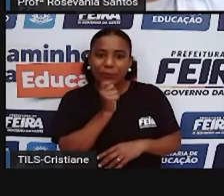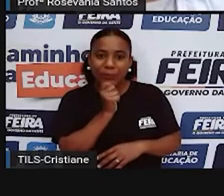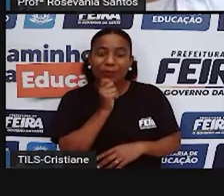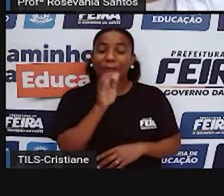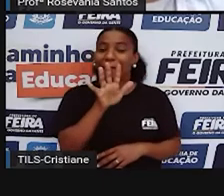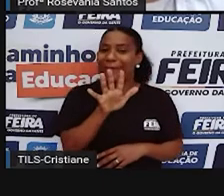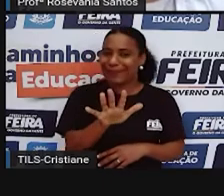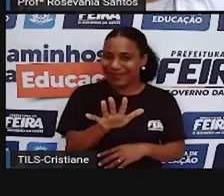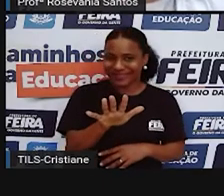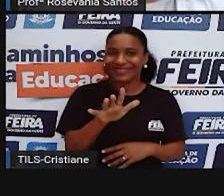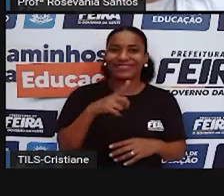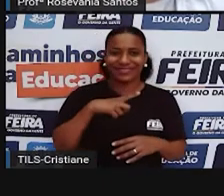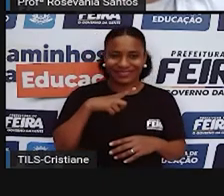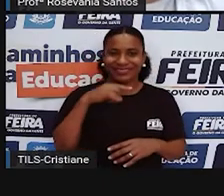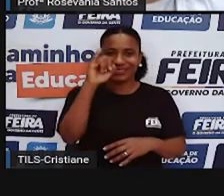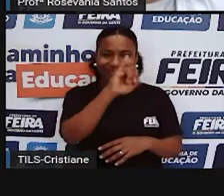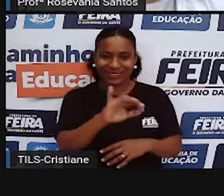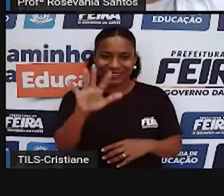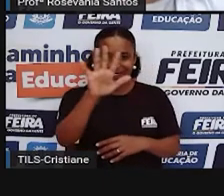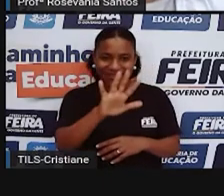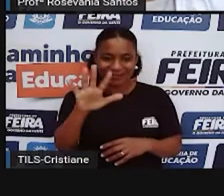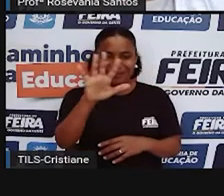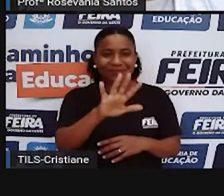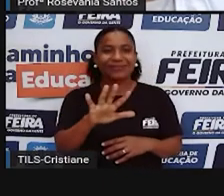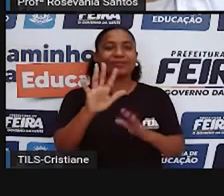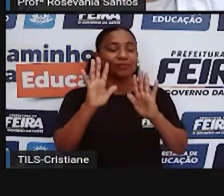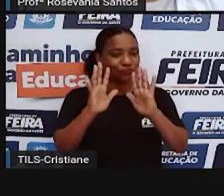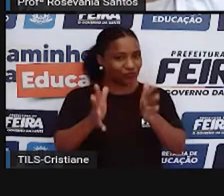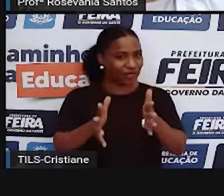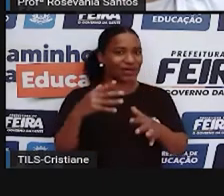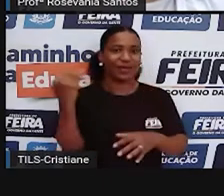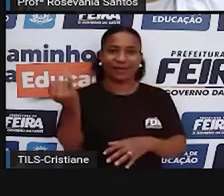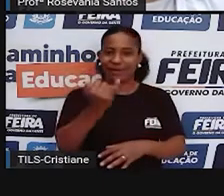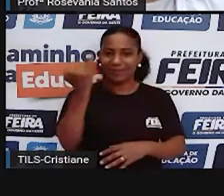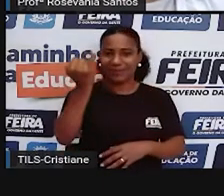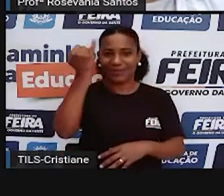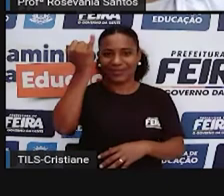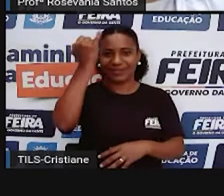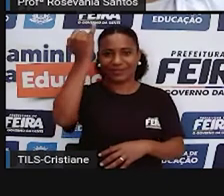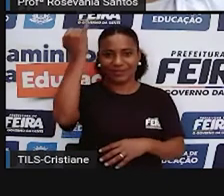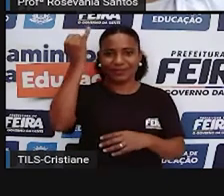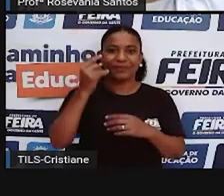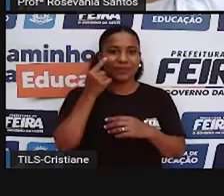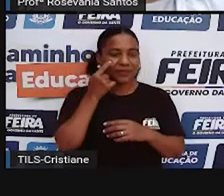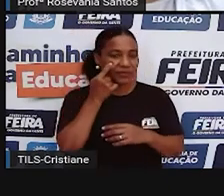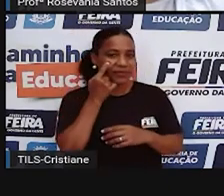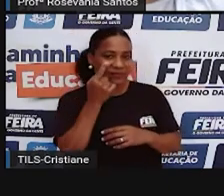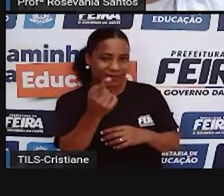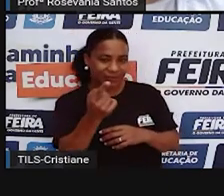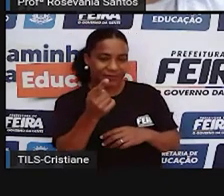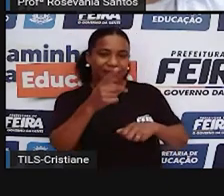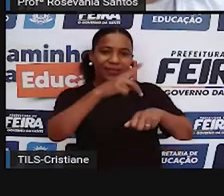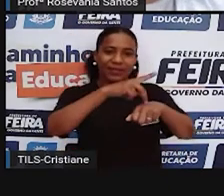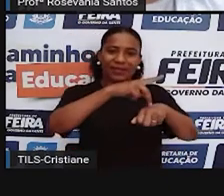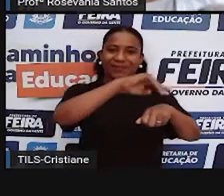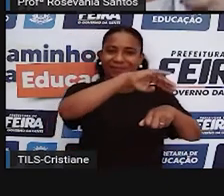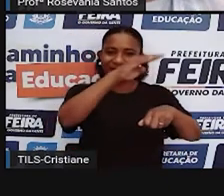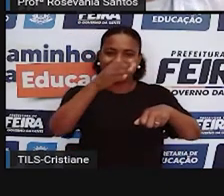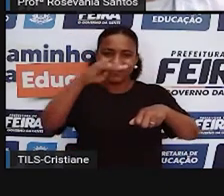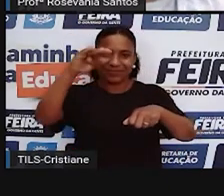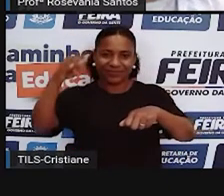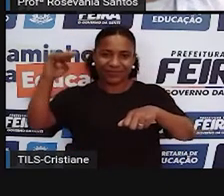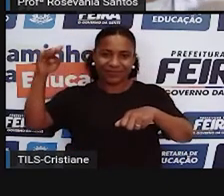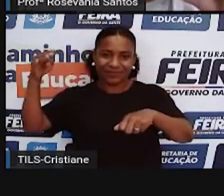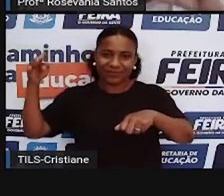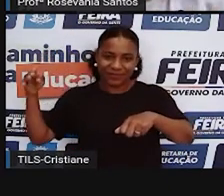mas é mais mesmo para vocês saberem identificar, né, os elementos que está aí. Aqui é uma área de montanhas, do jeito mesmo que às